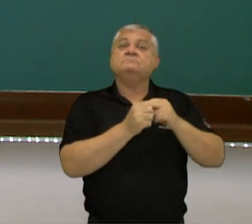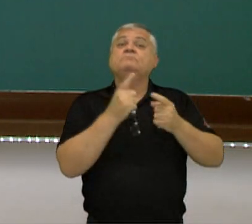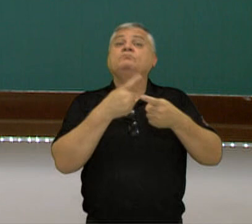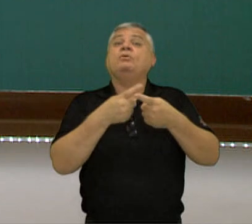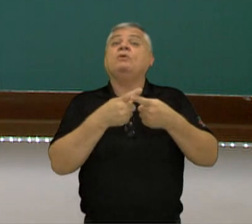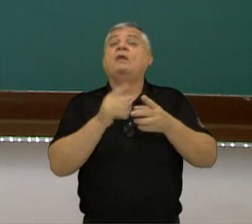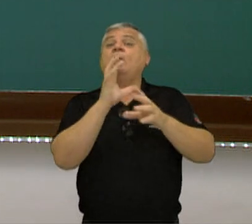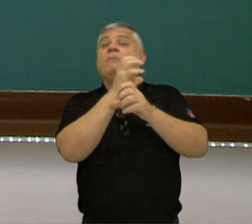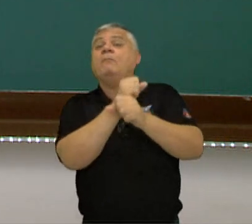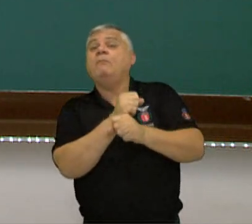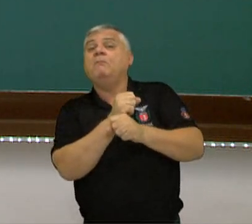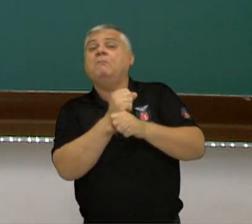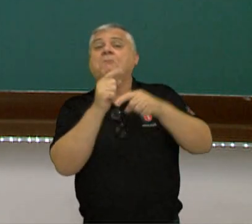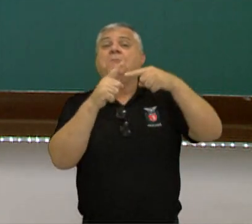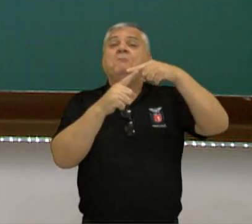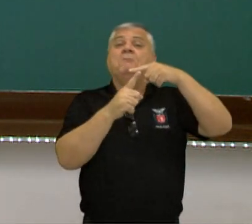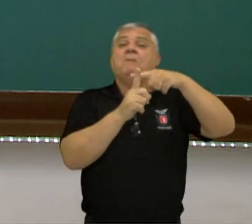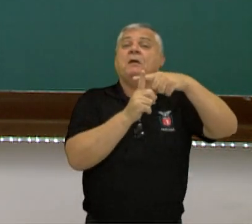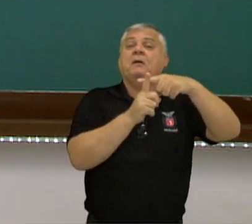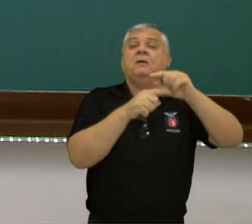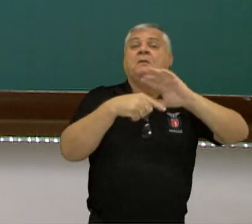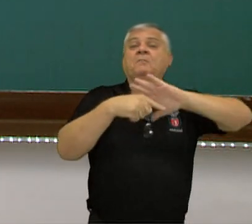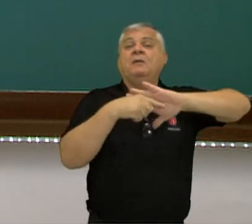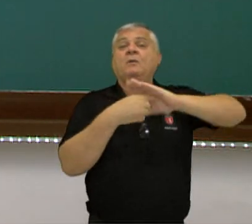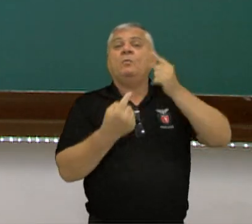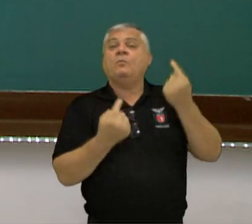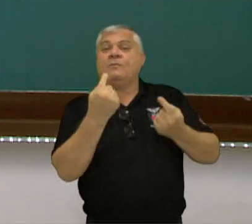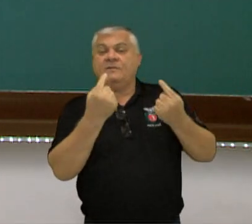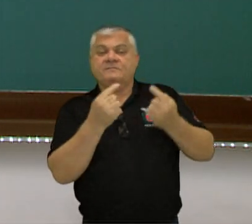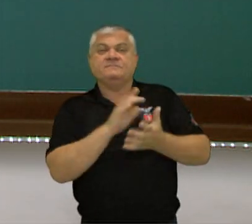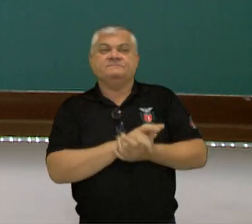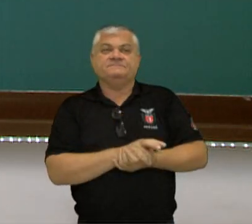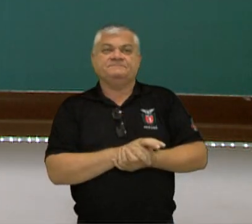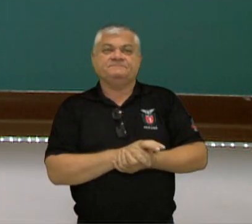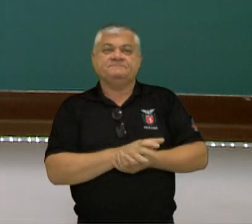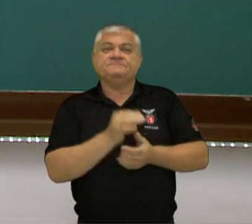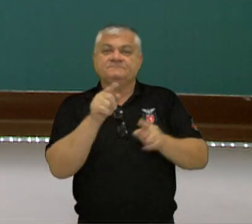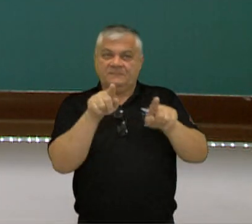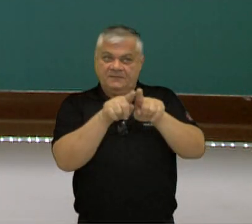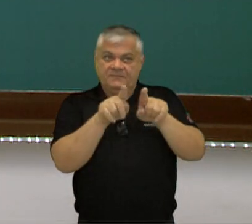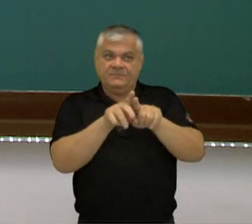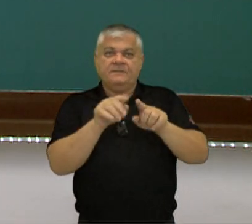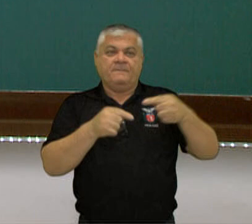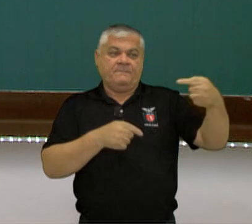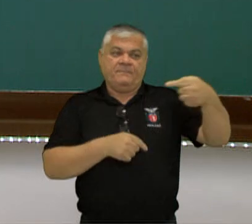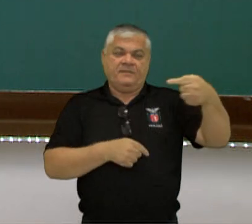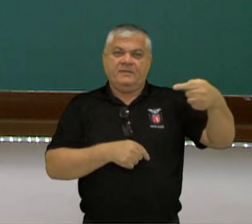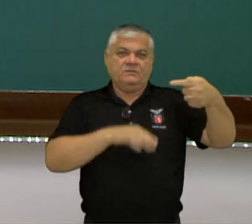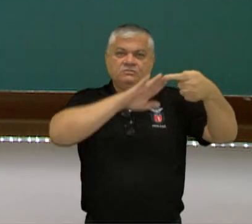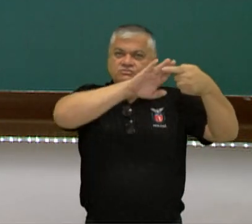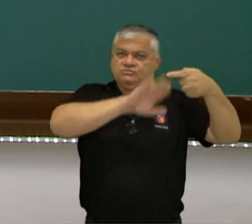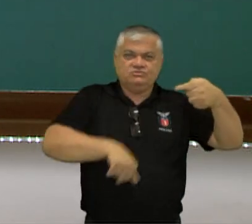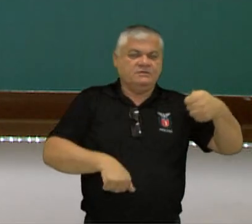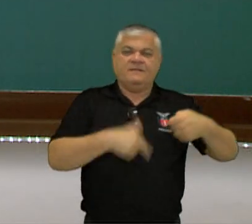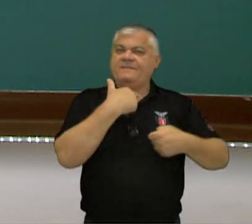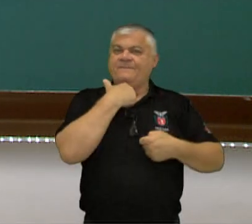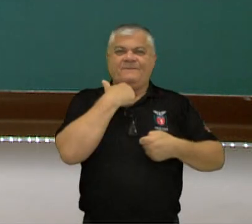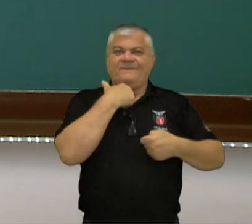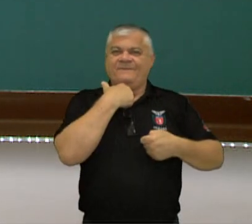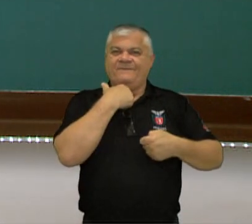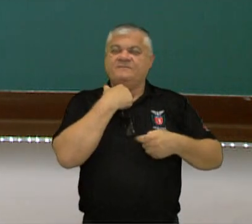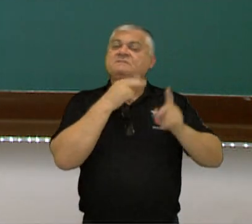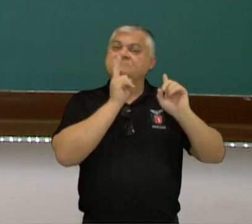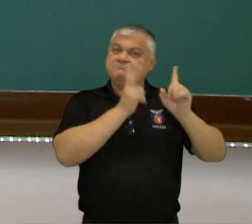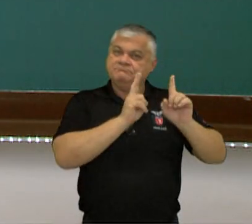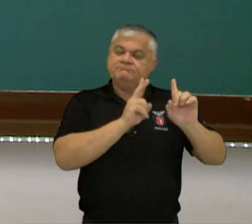estaria acontecendo, né? Então, tem que aparecer. E o sinal de menos, ele não pode ser omitido no início da expressão. Então, o